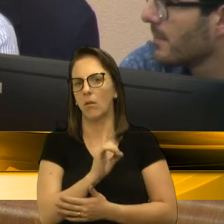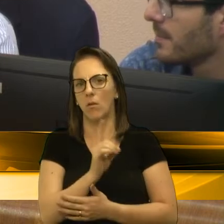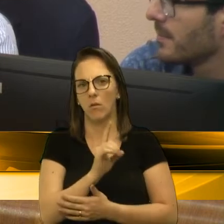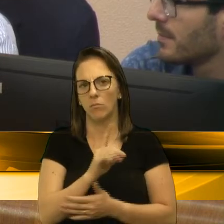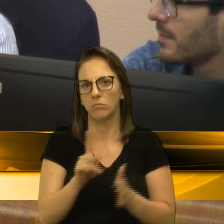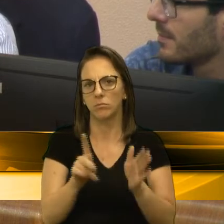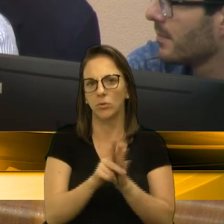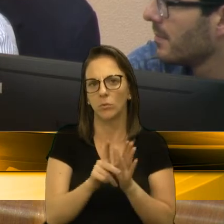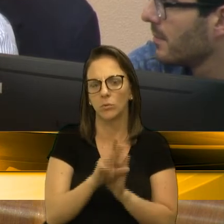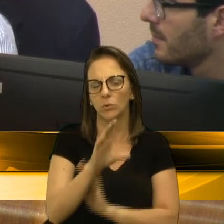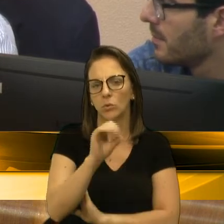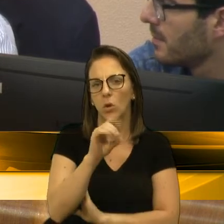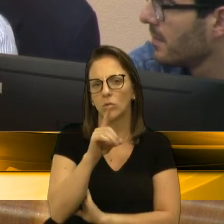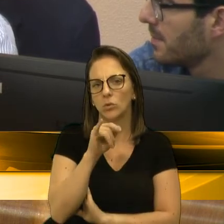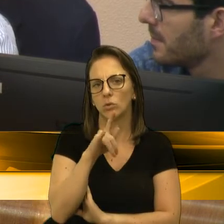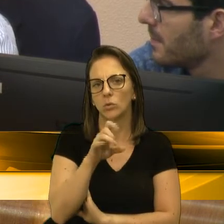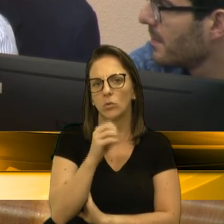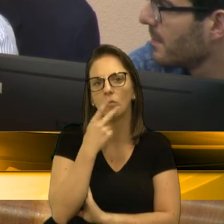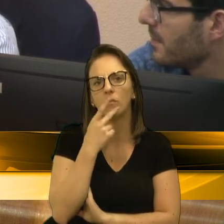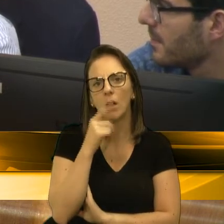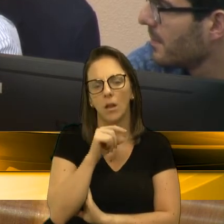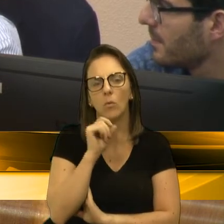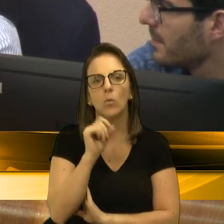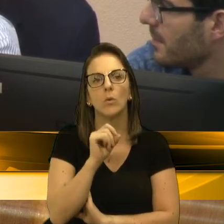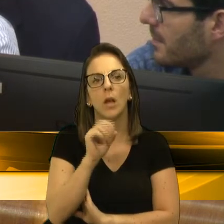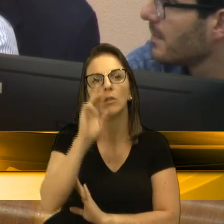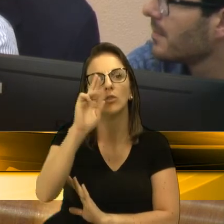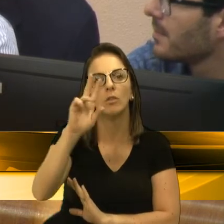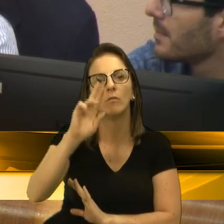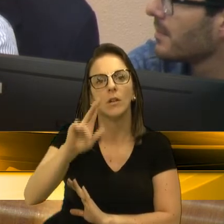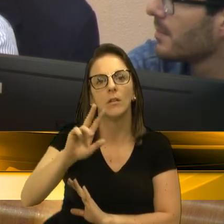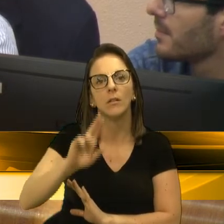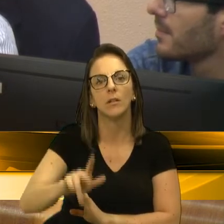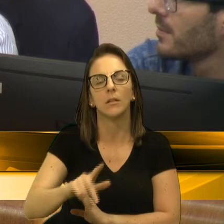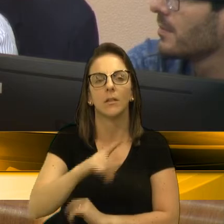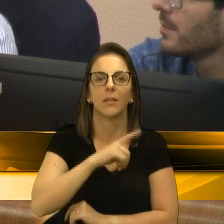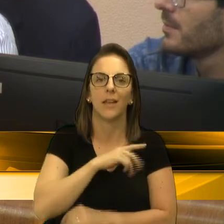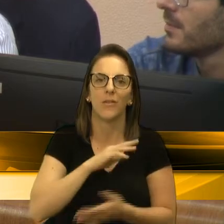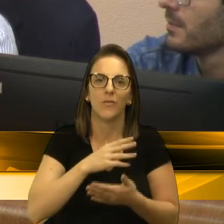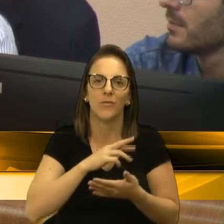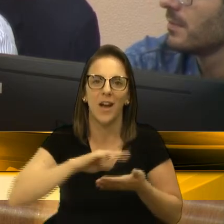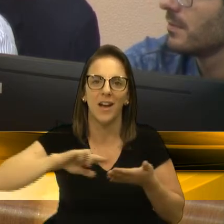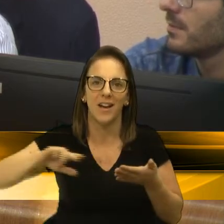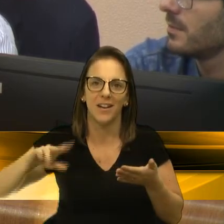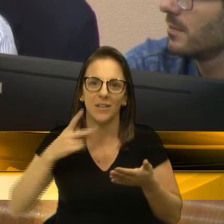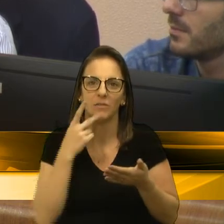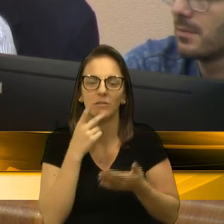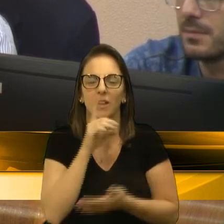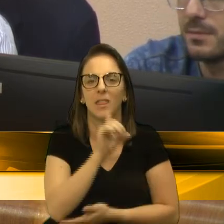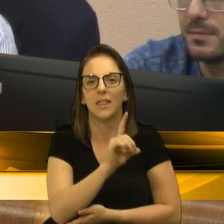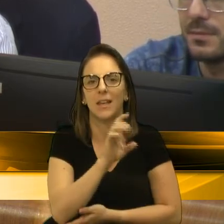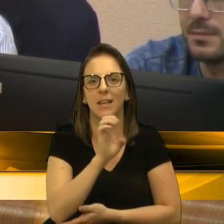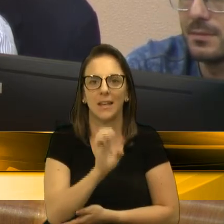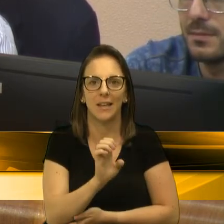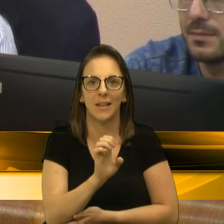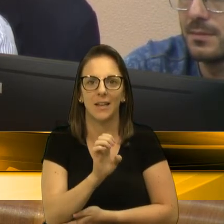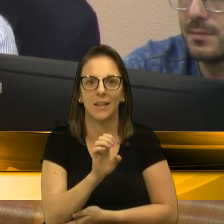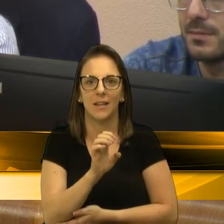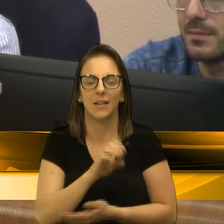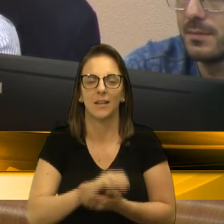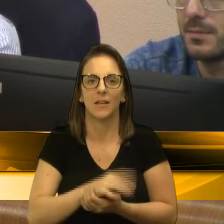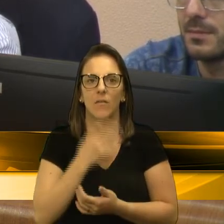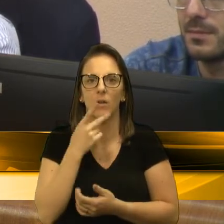Assim, quanto às fórmulas ou termos descritos nas letras D e E, segundo a parte G e H do inciso 3º do